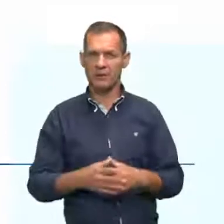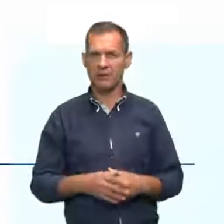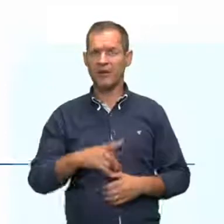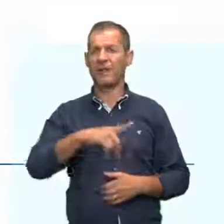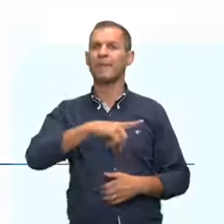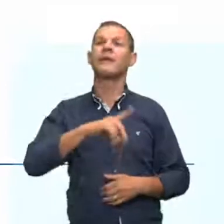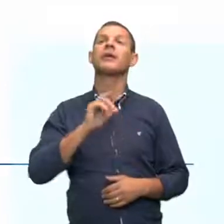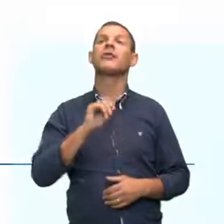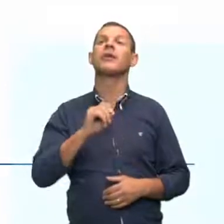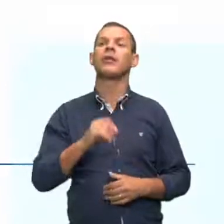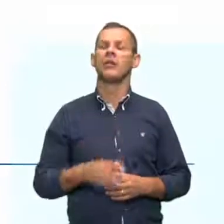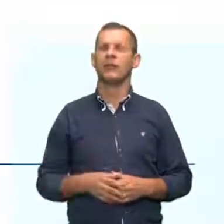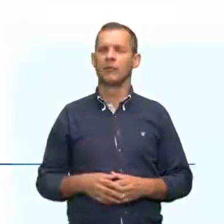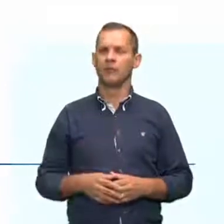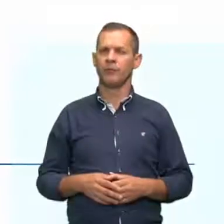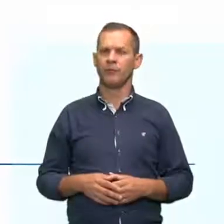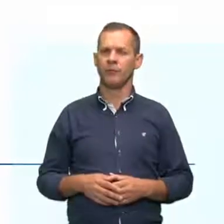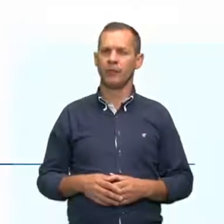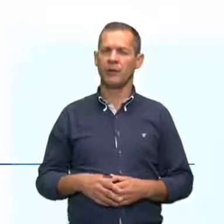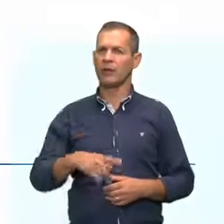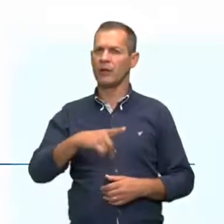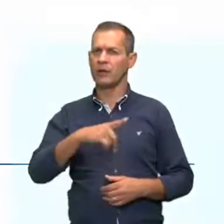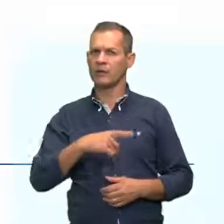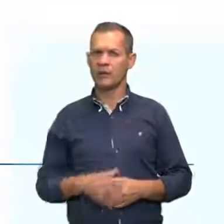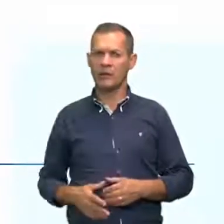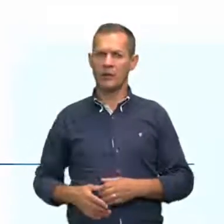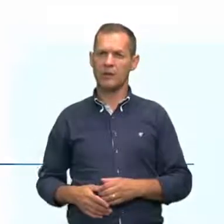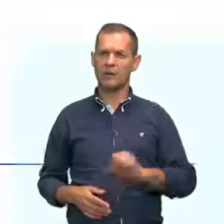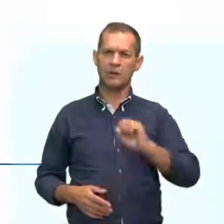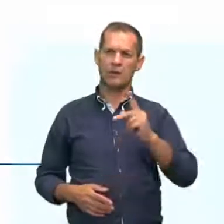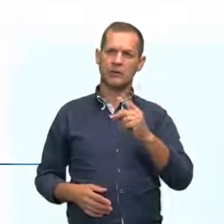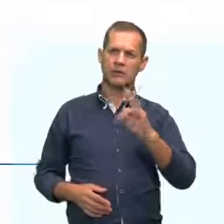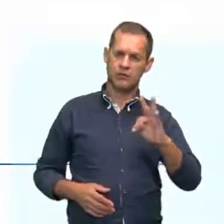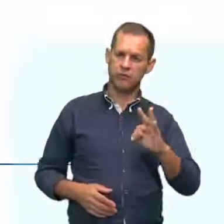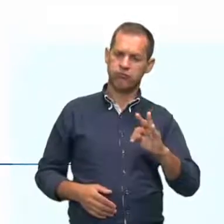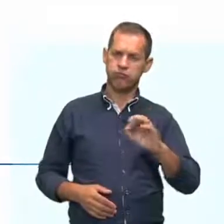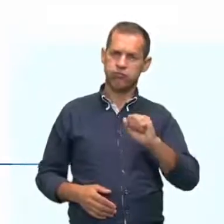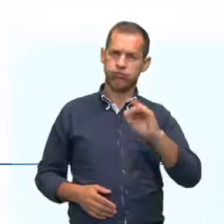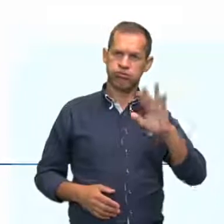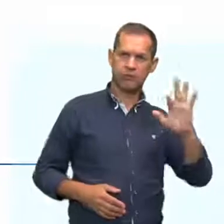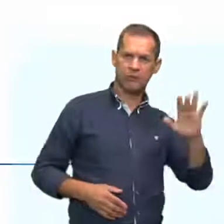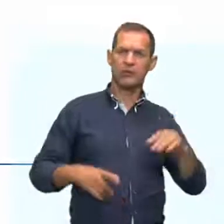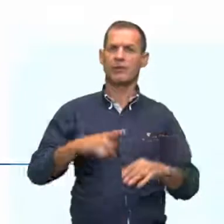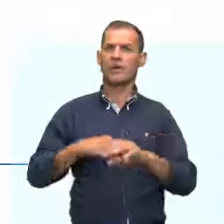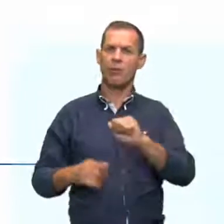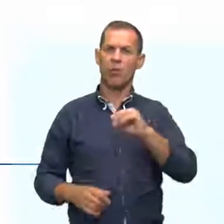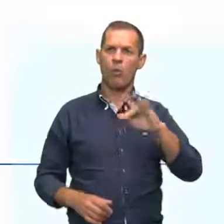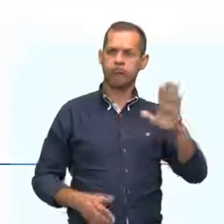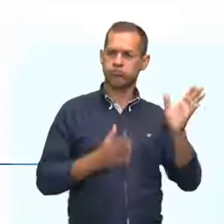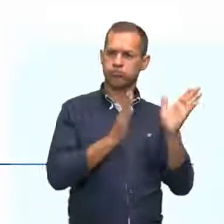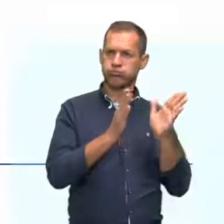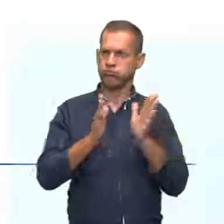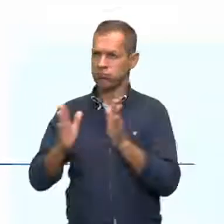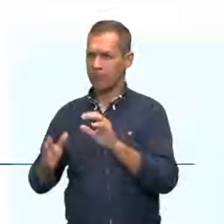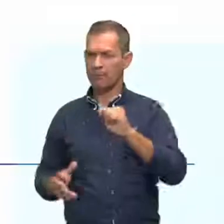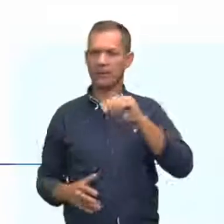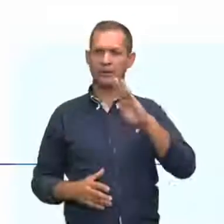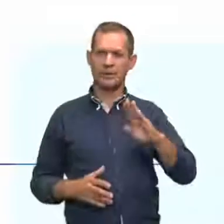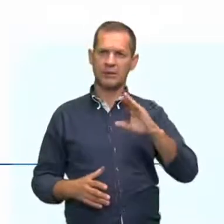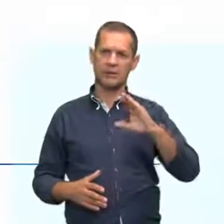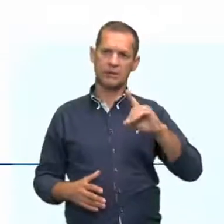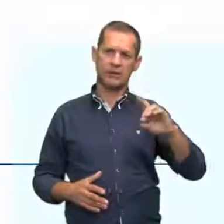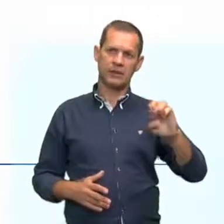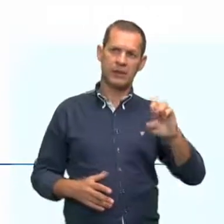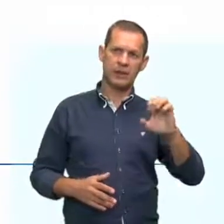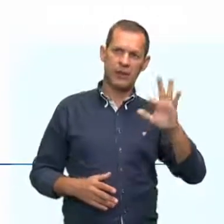Basicamente, ele dá um shift no alfabeto. Aqui você tem o alfabeto em sequência, A, B,